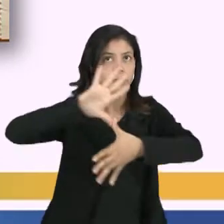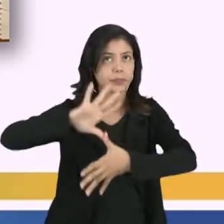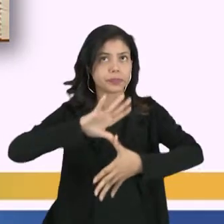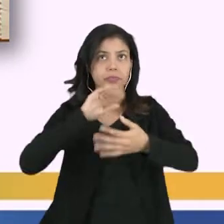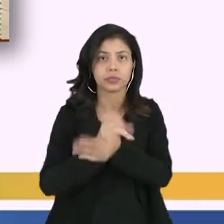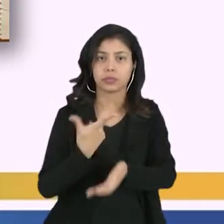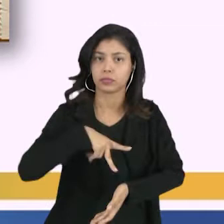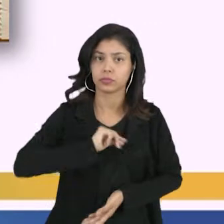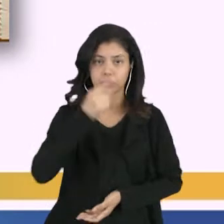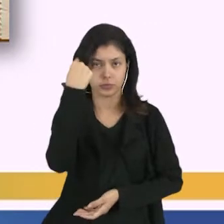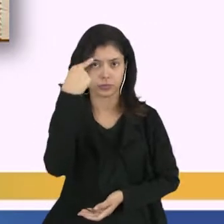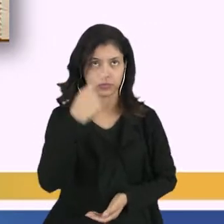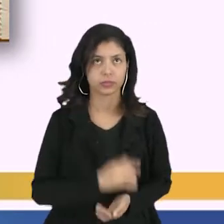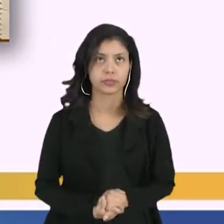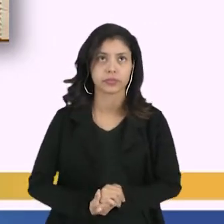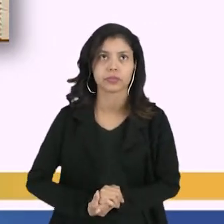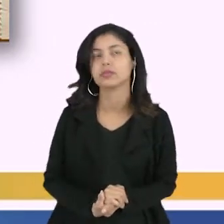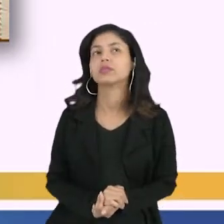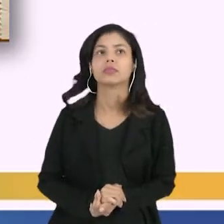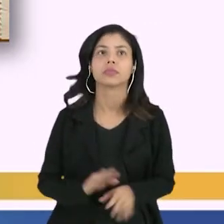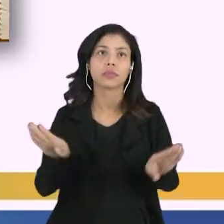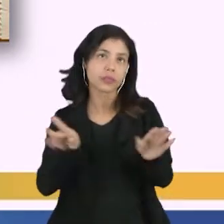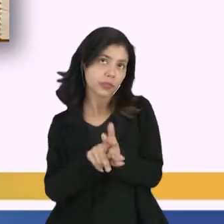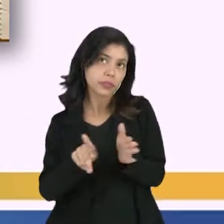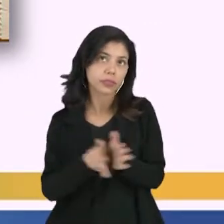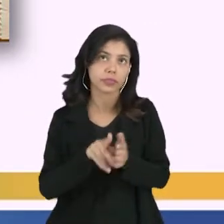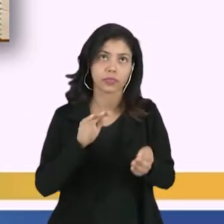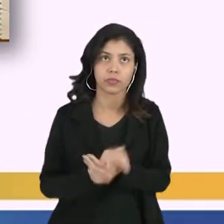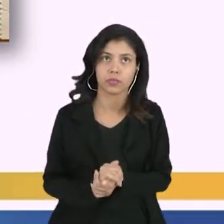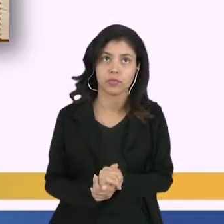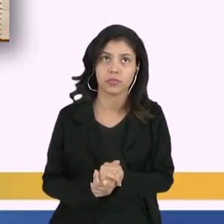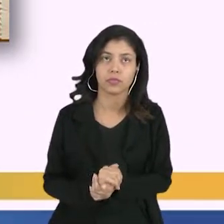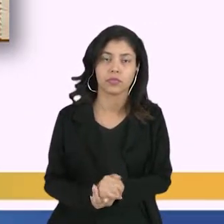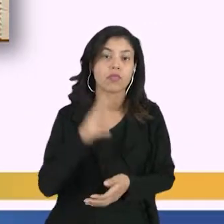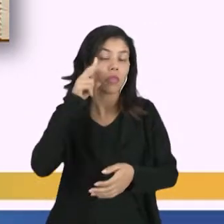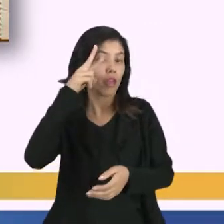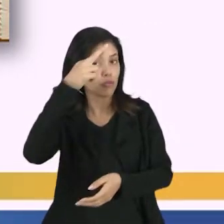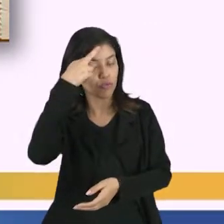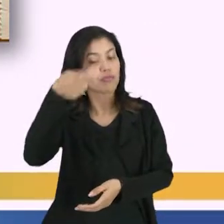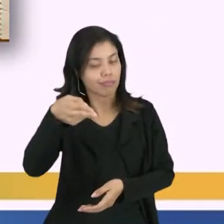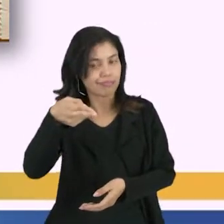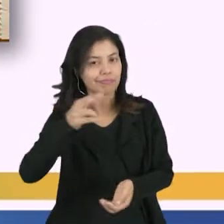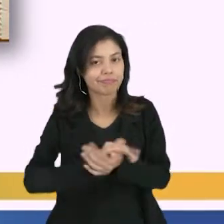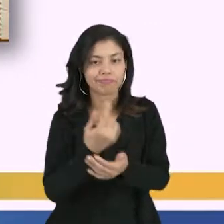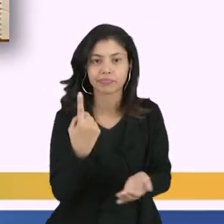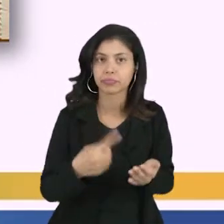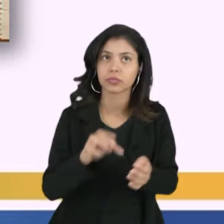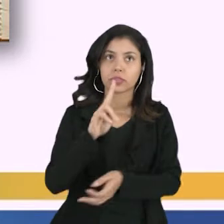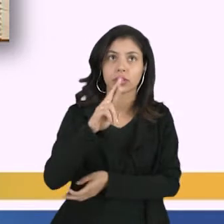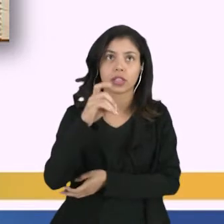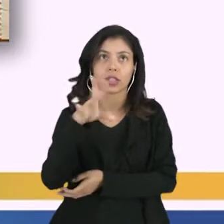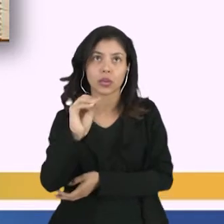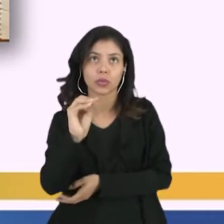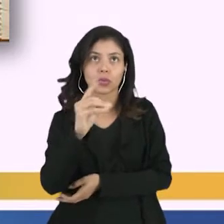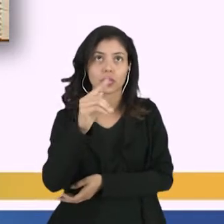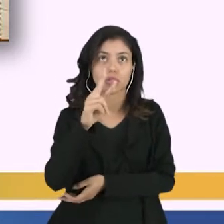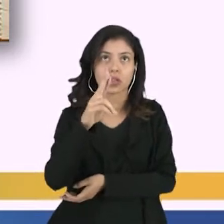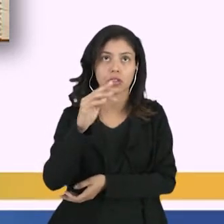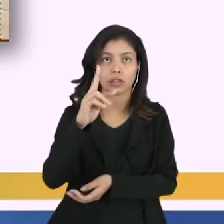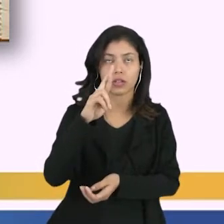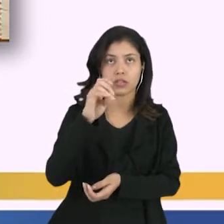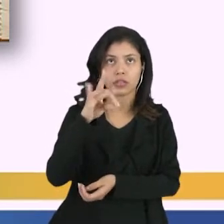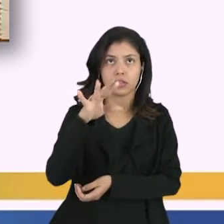os portugueses e os espanhóis, né, que seriam os donos, né, de acordo aí com o Tratado de Tordesilhas, né, os únicos